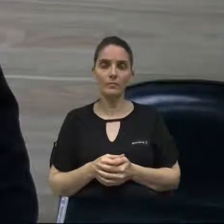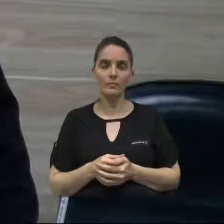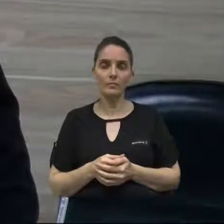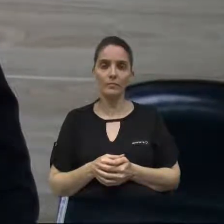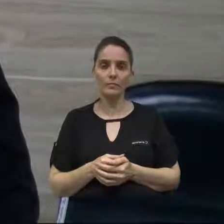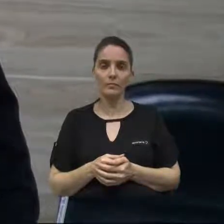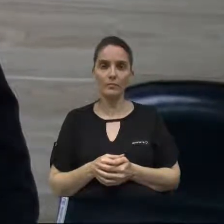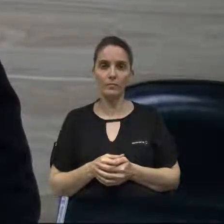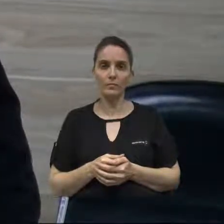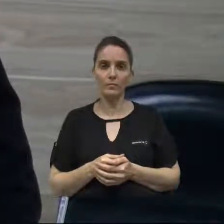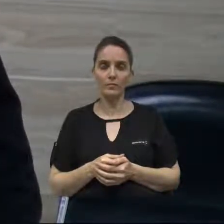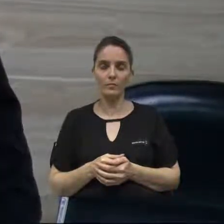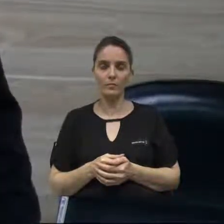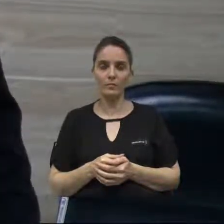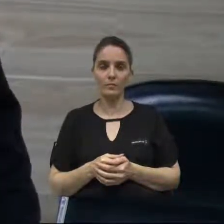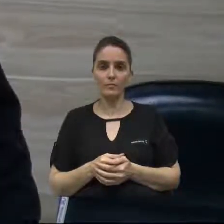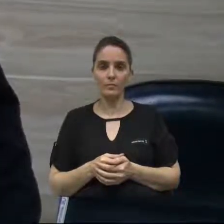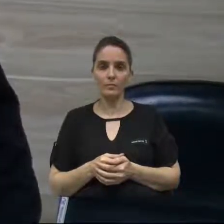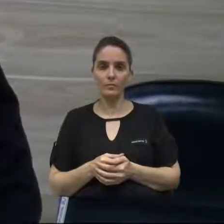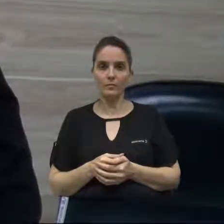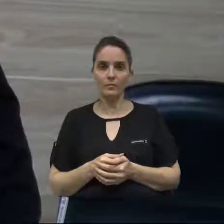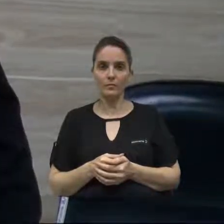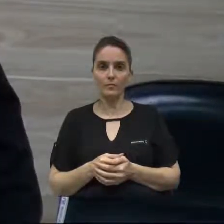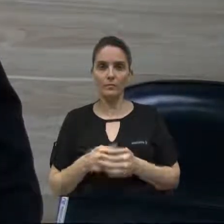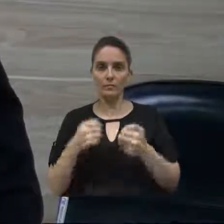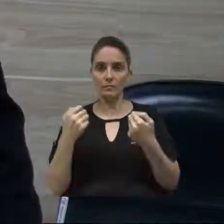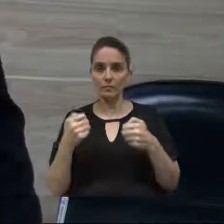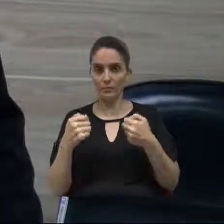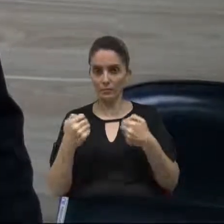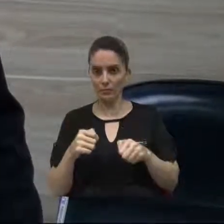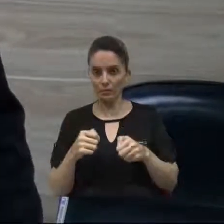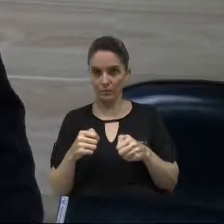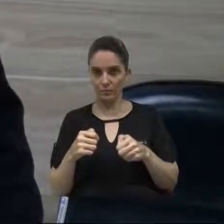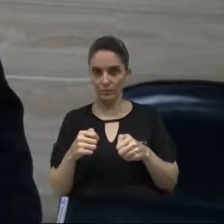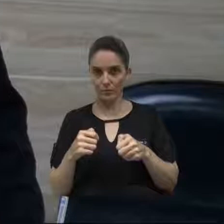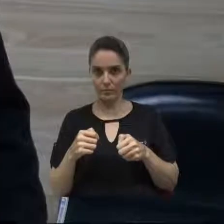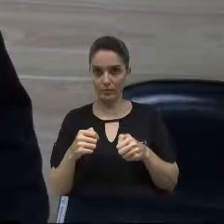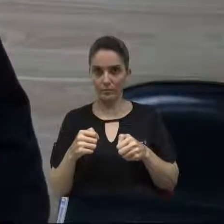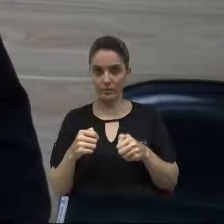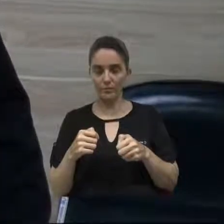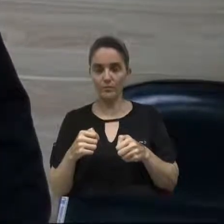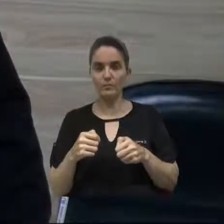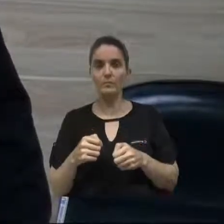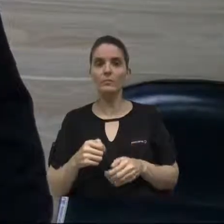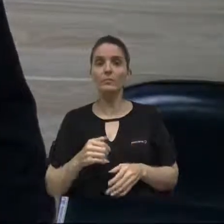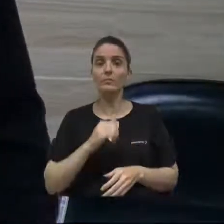à colocação de envio para o Conselho Tutelar